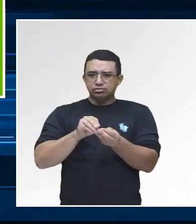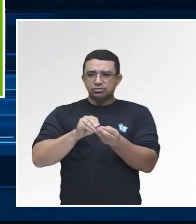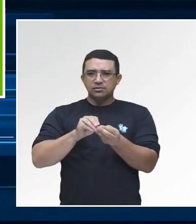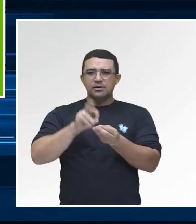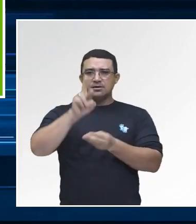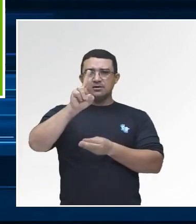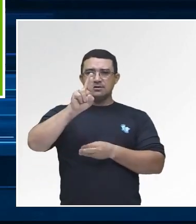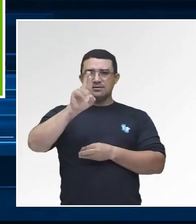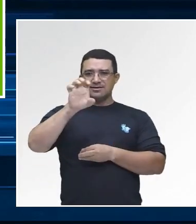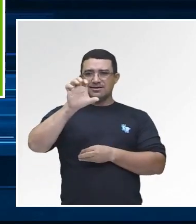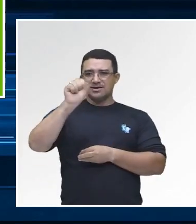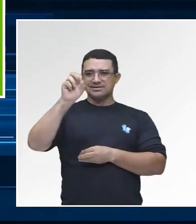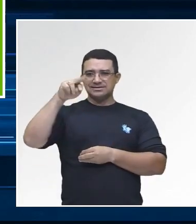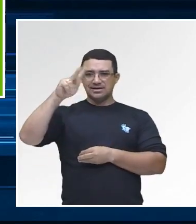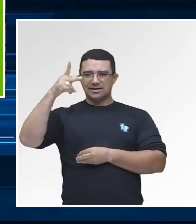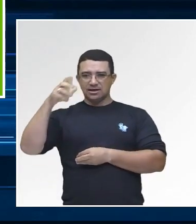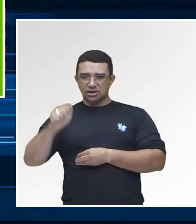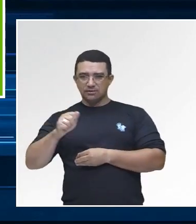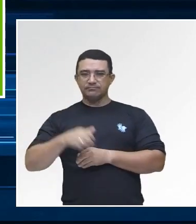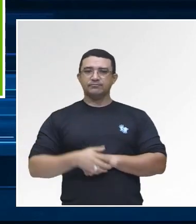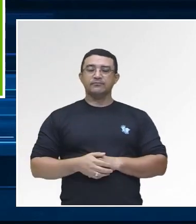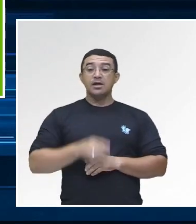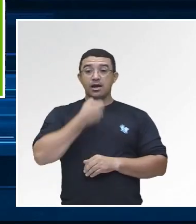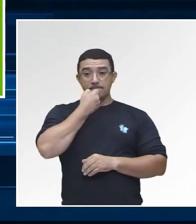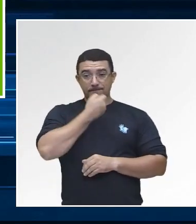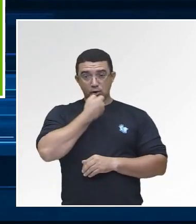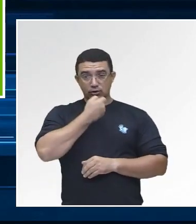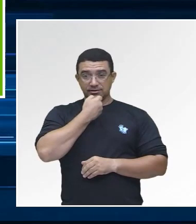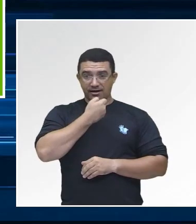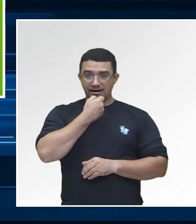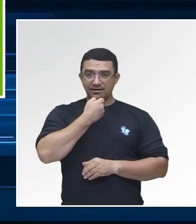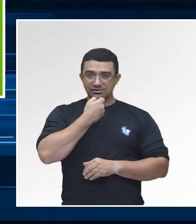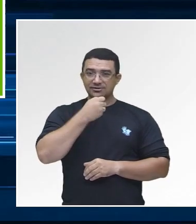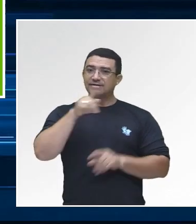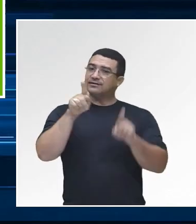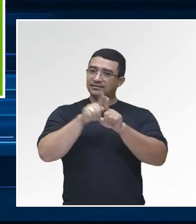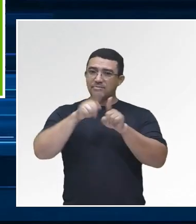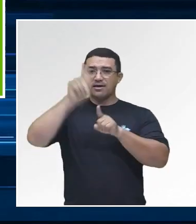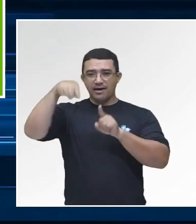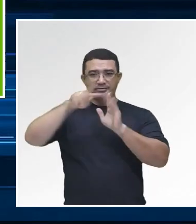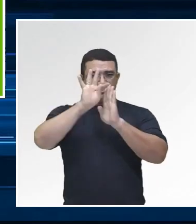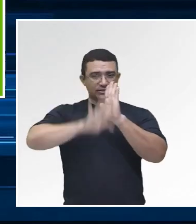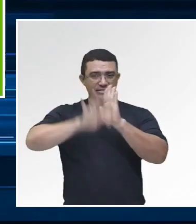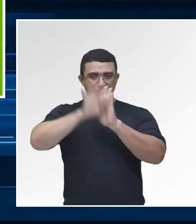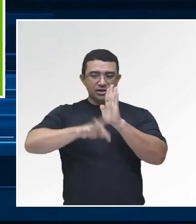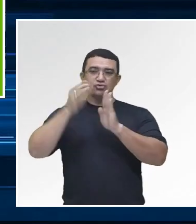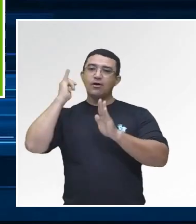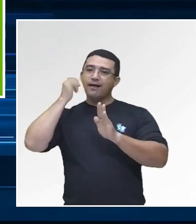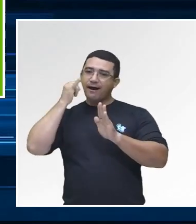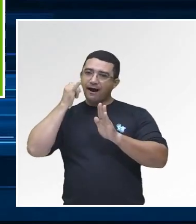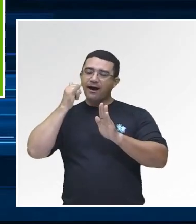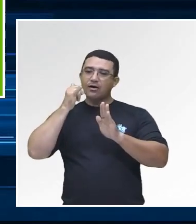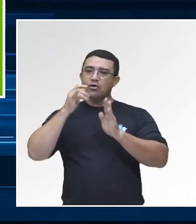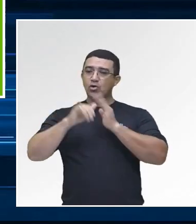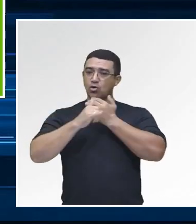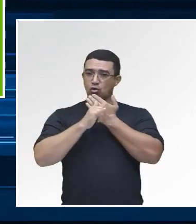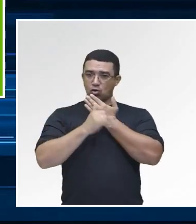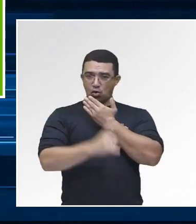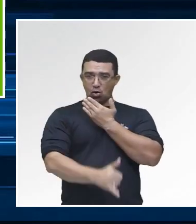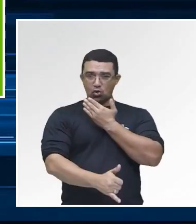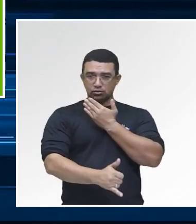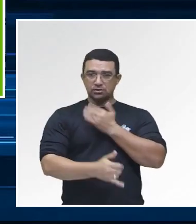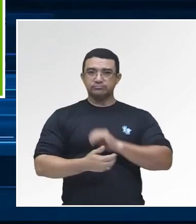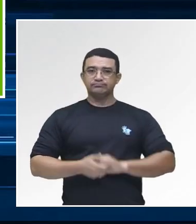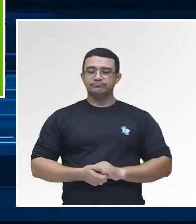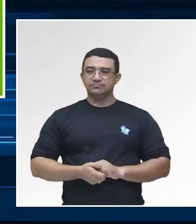comentar. A reportagem, também são textos que narram, que contam. O romance